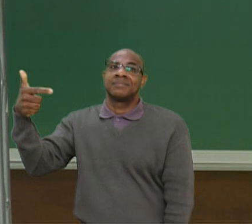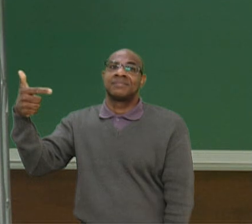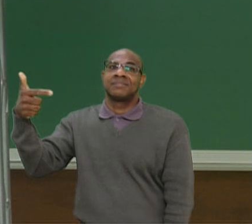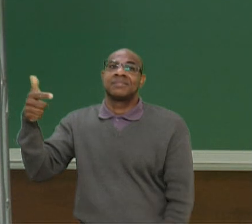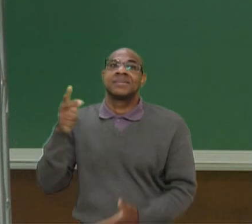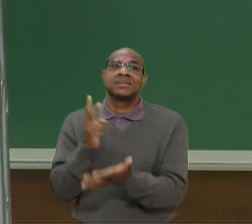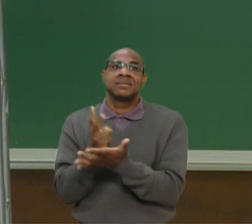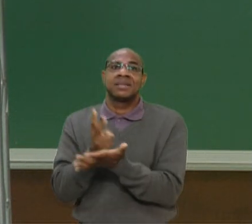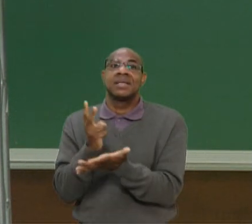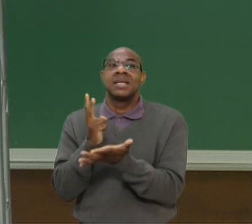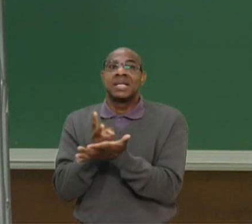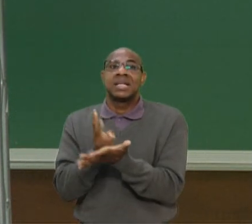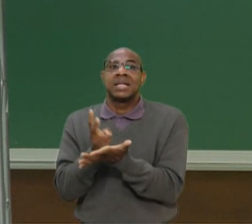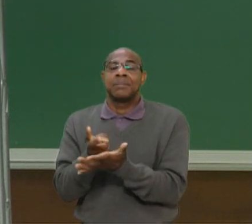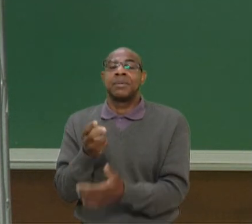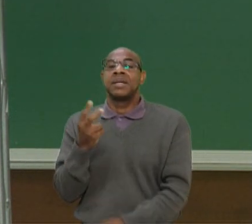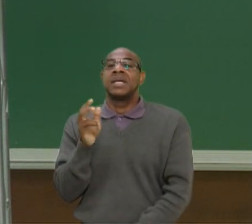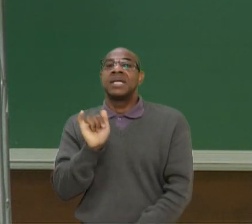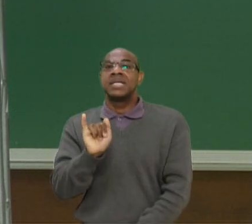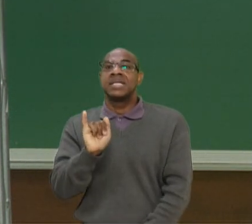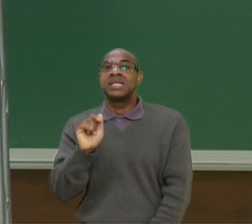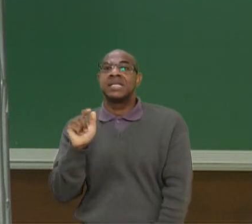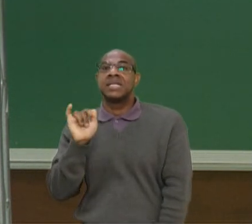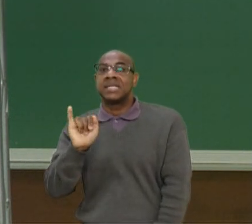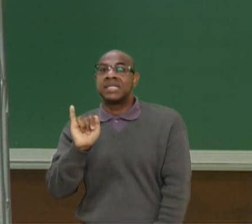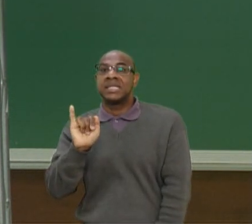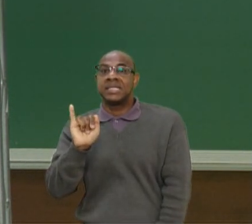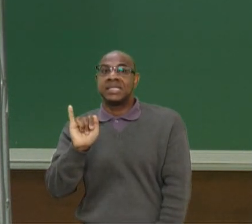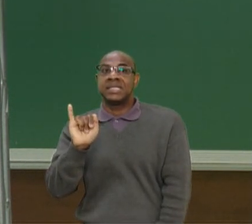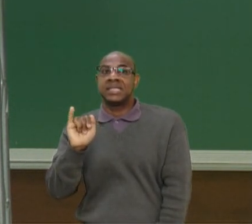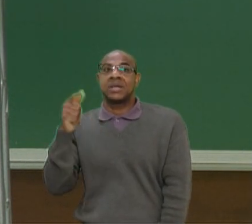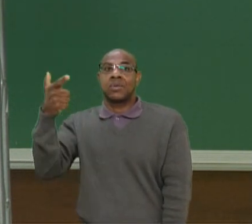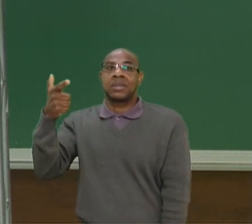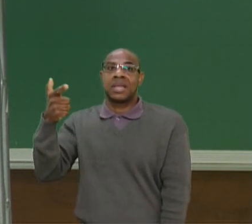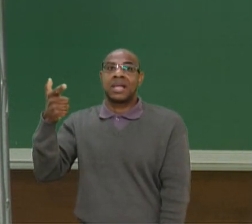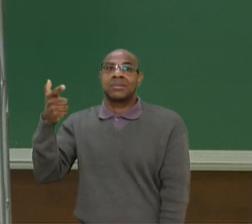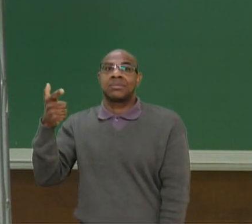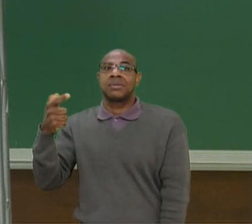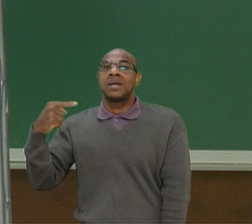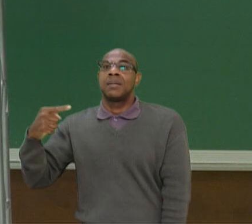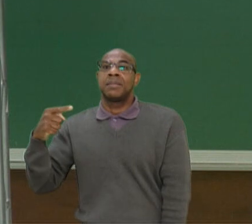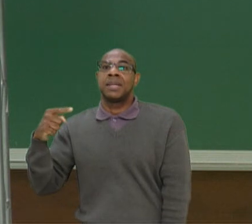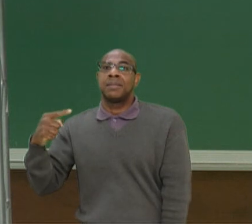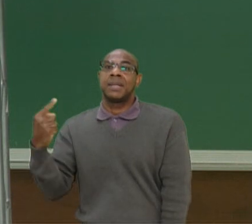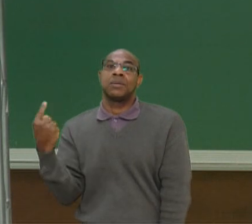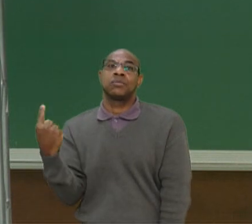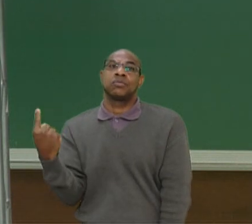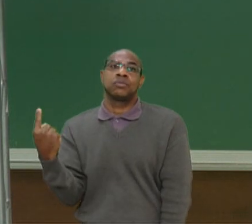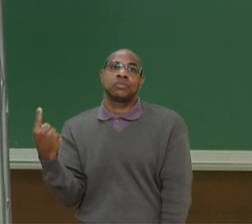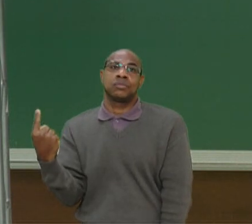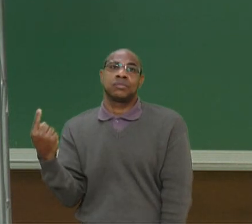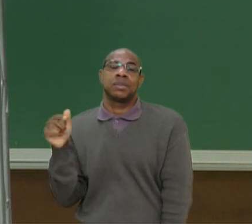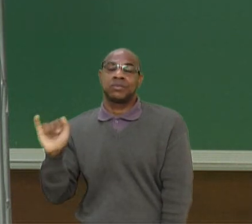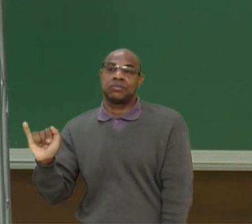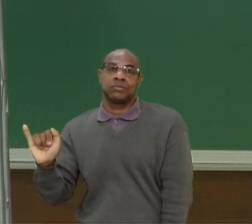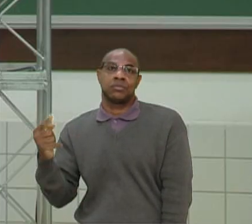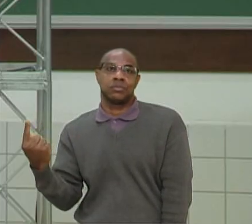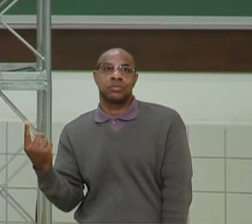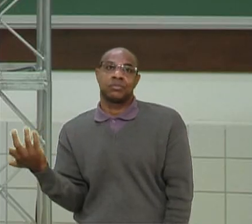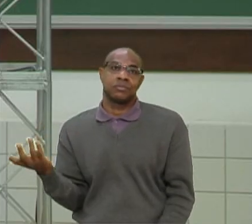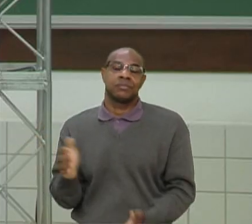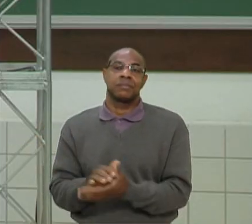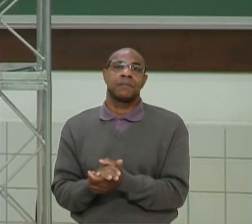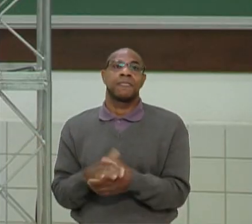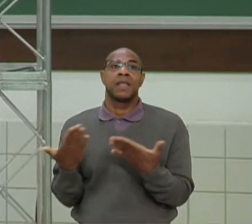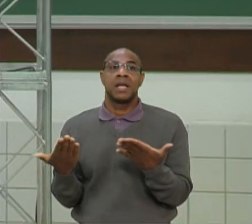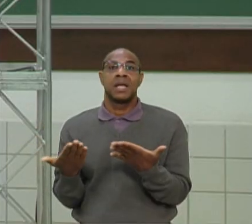ao quadrado, a gente já sabe que é menos 1. I elevado a 1 é i, i elevado a 0 é 1. A gente já